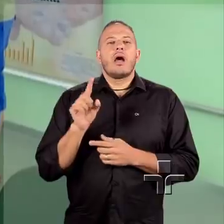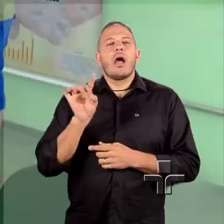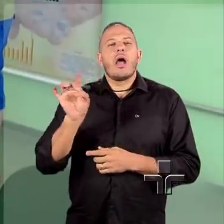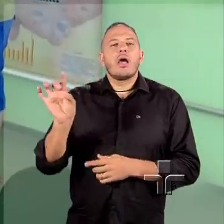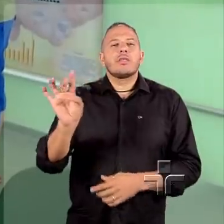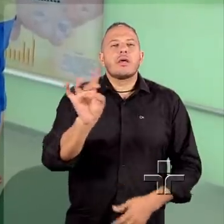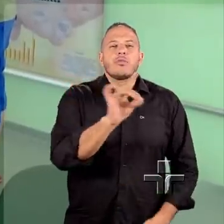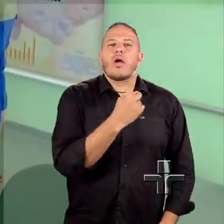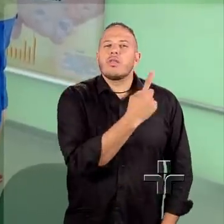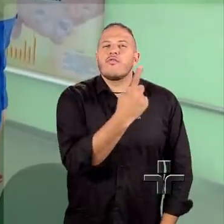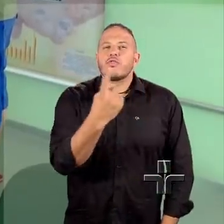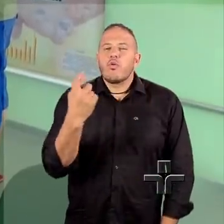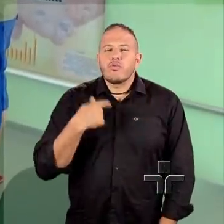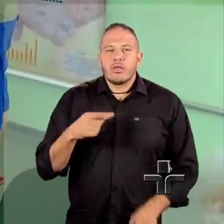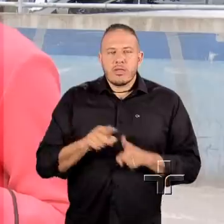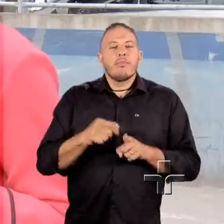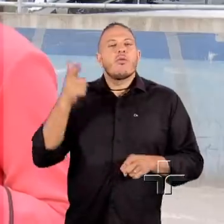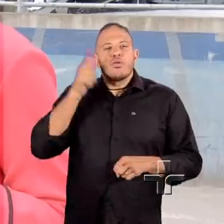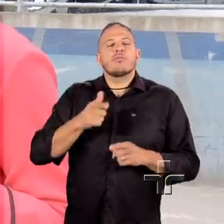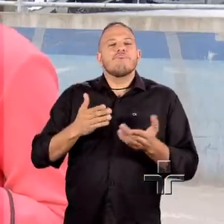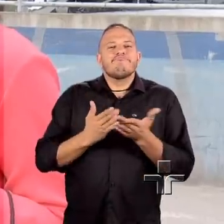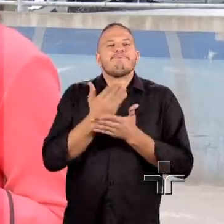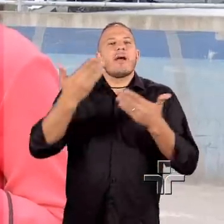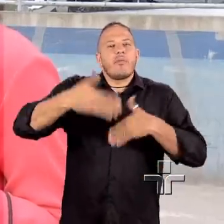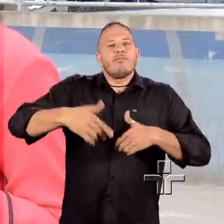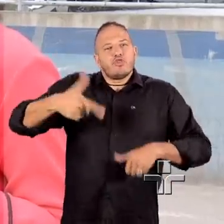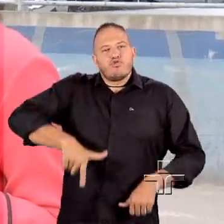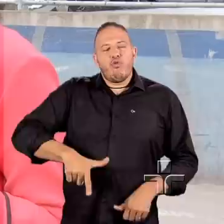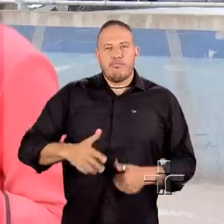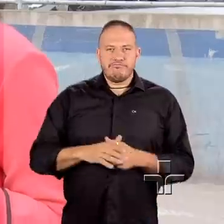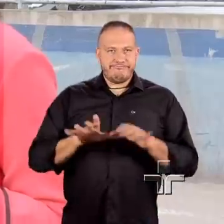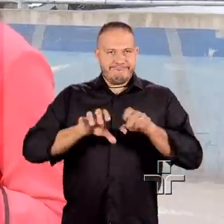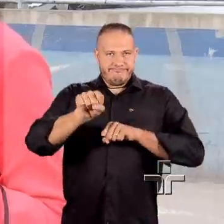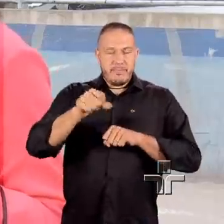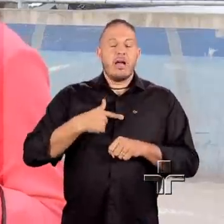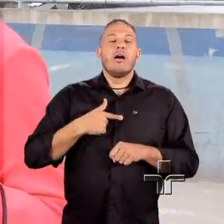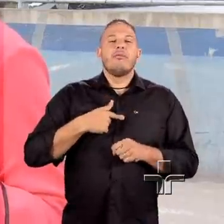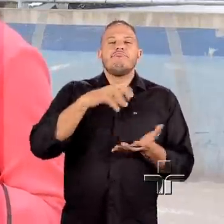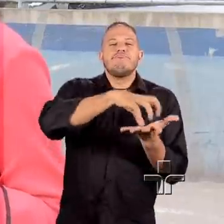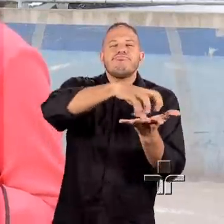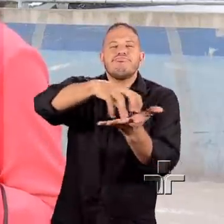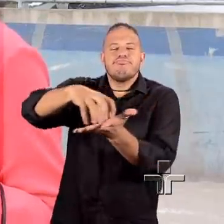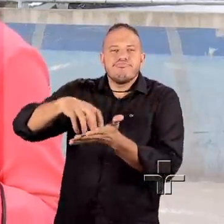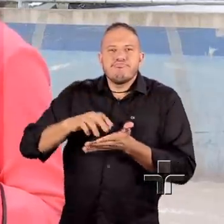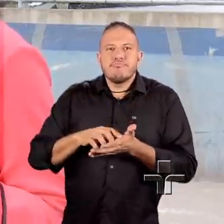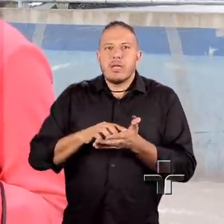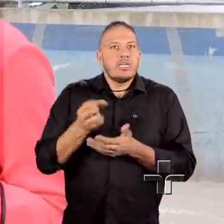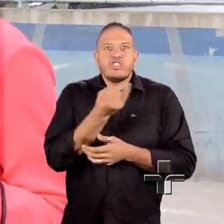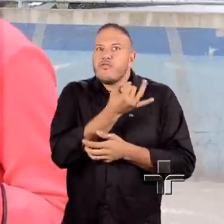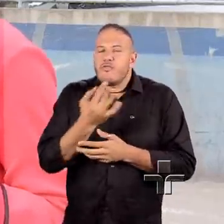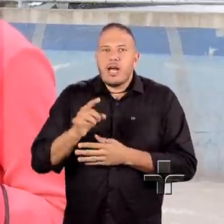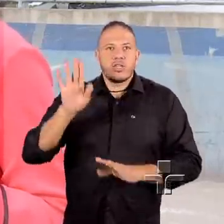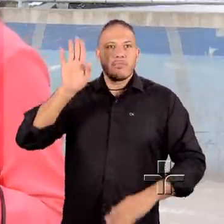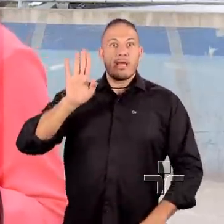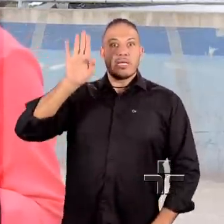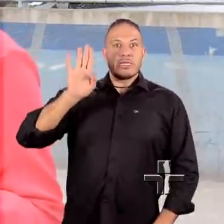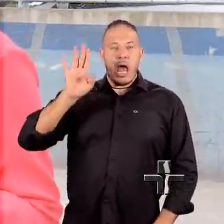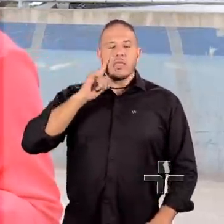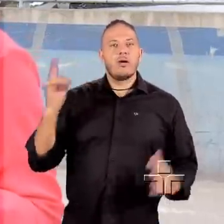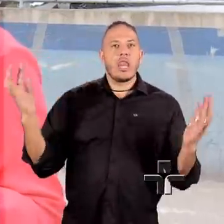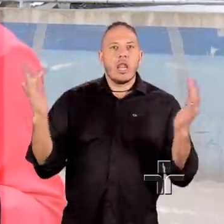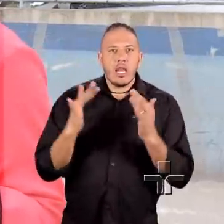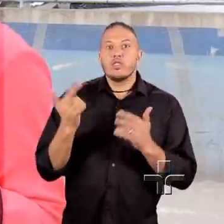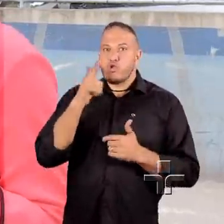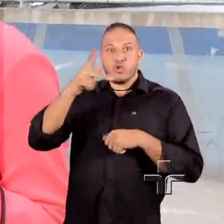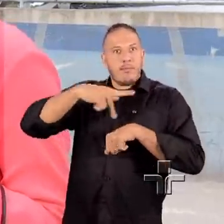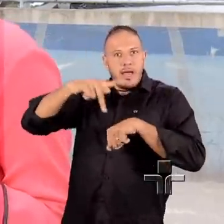profissionais e a revalidação do diploma. As vagas dos postos de saúde atraíram milhares de candidatos brasileiros e